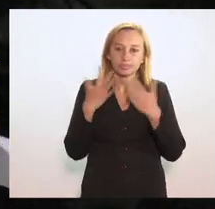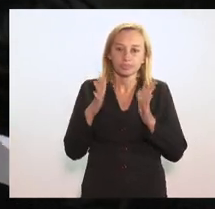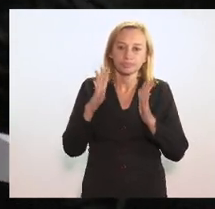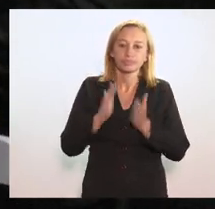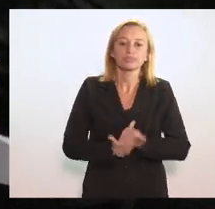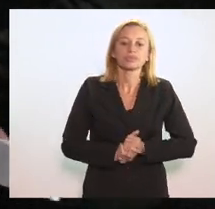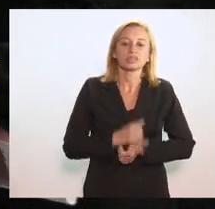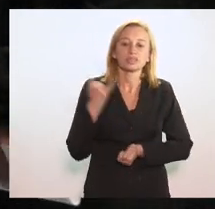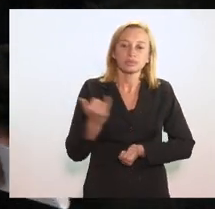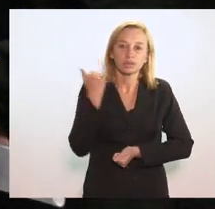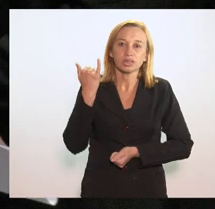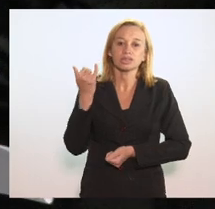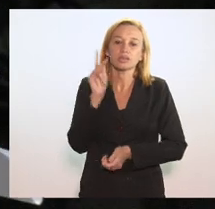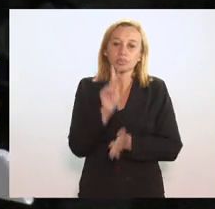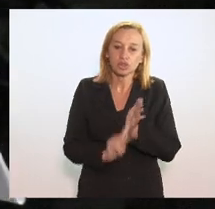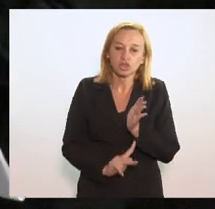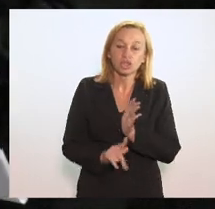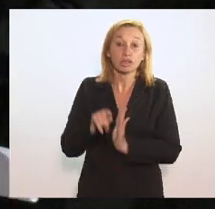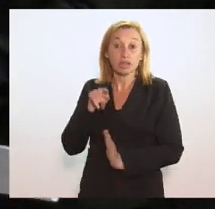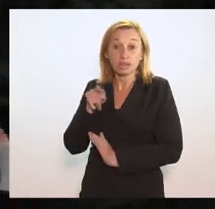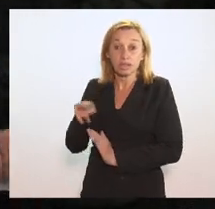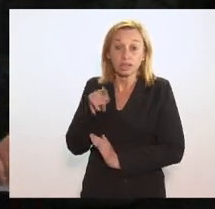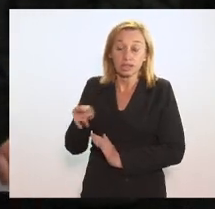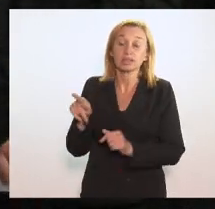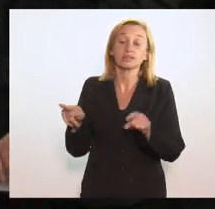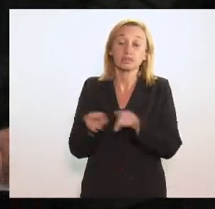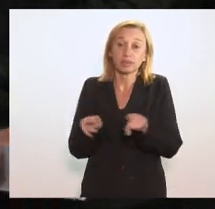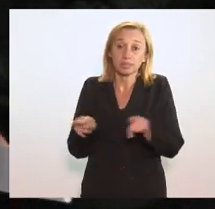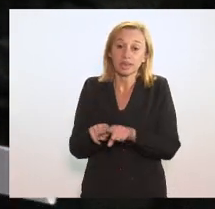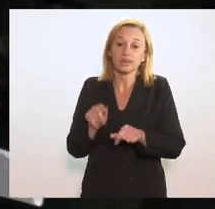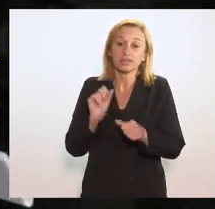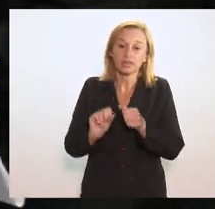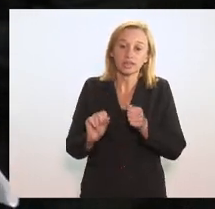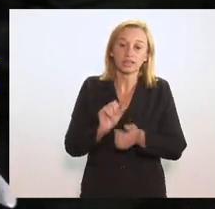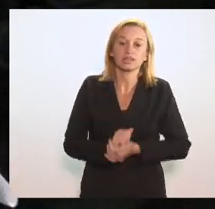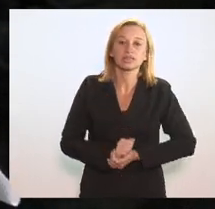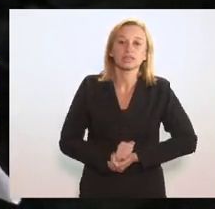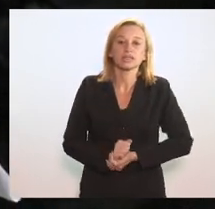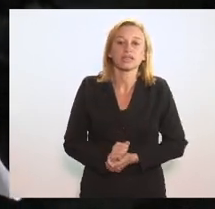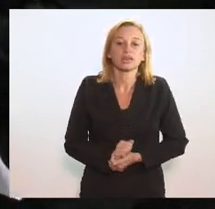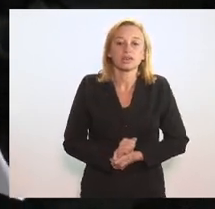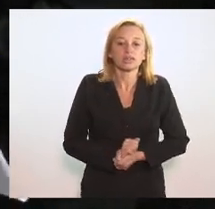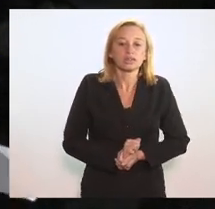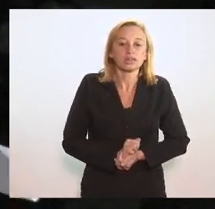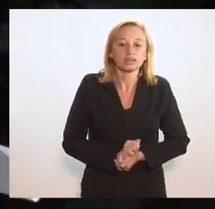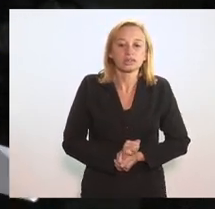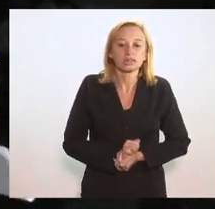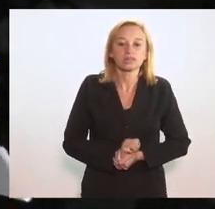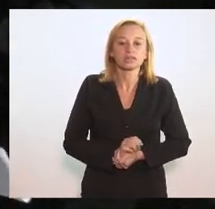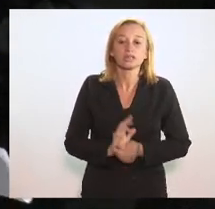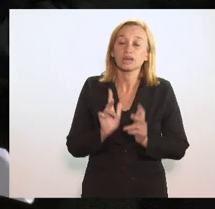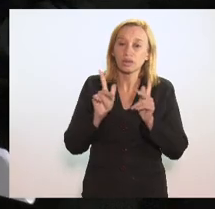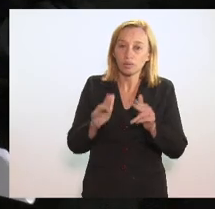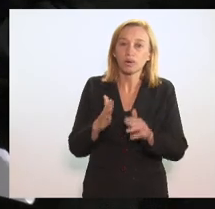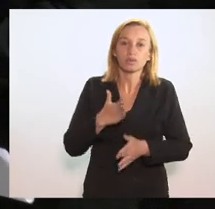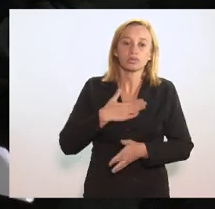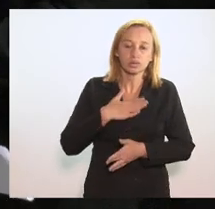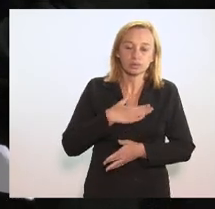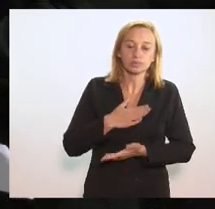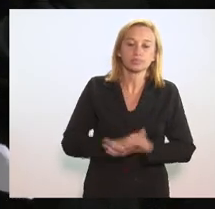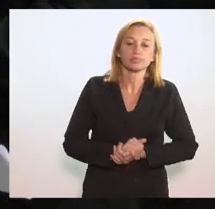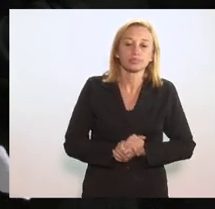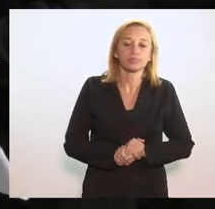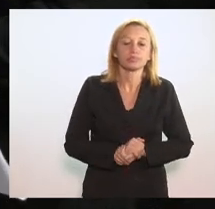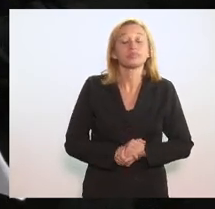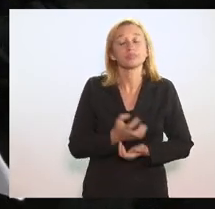pelo importante projeto que ele também fez, tendo em vista que tem uma certa semelhança com o nosso. E eu